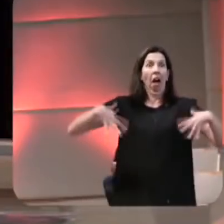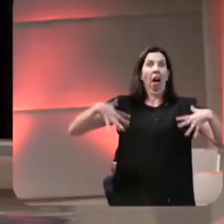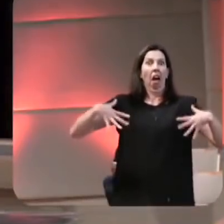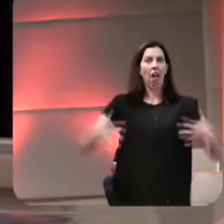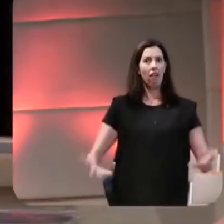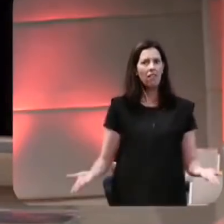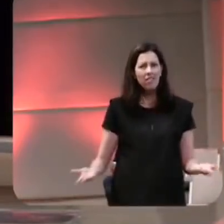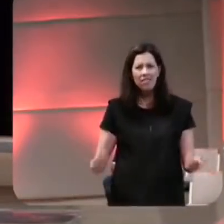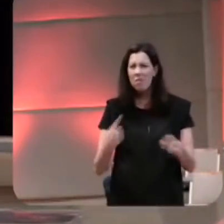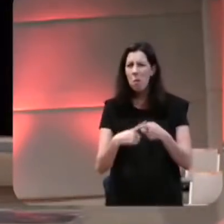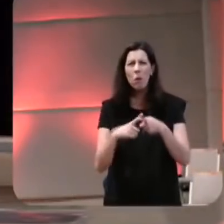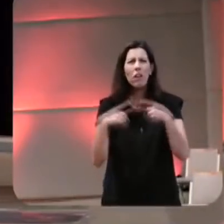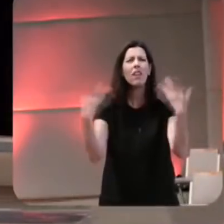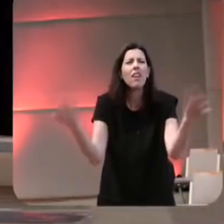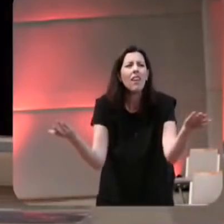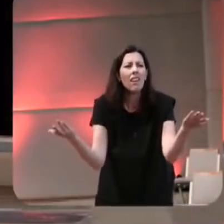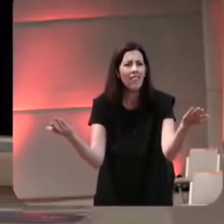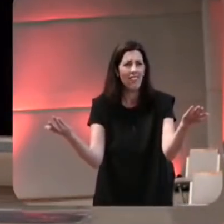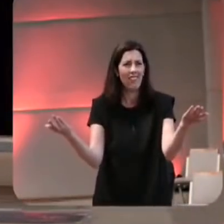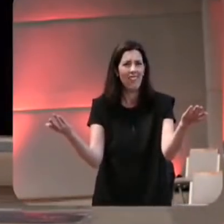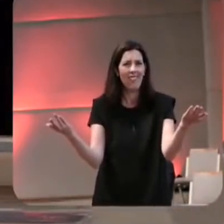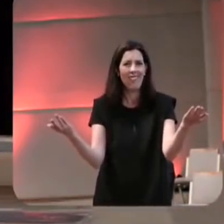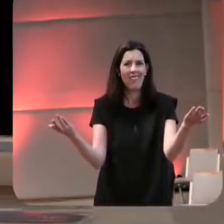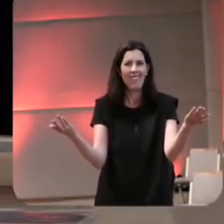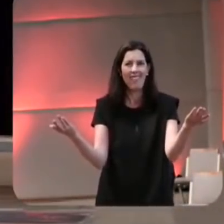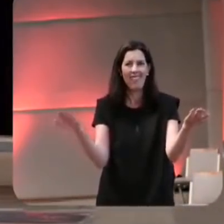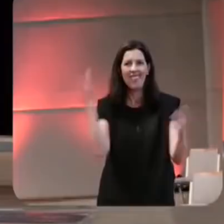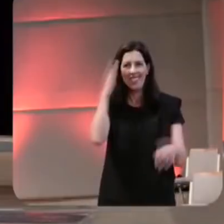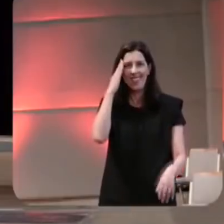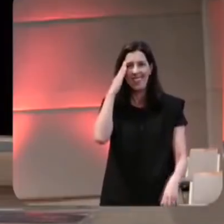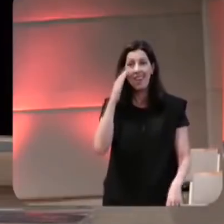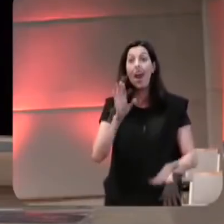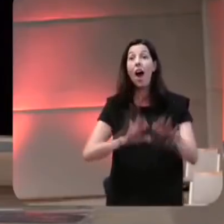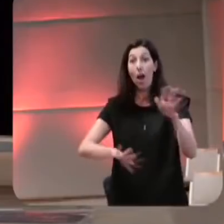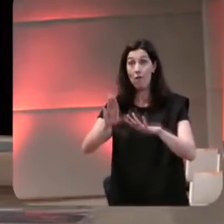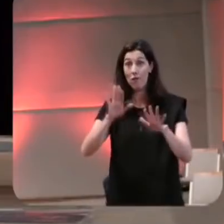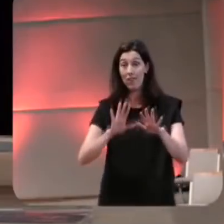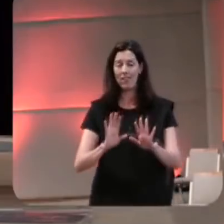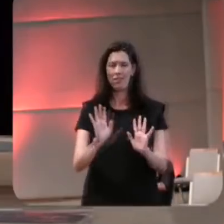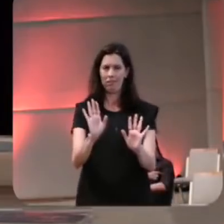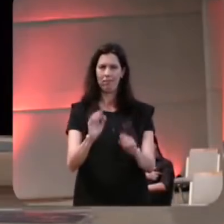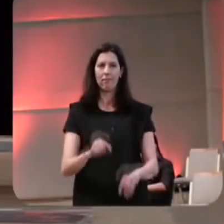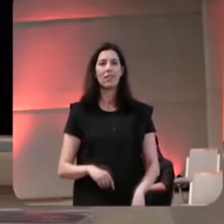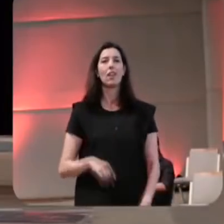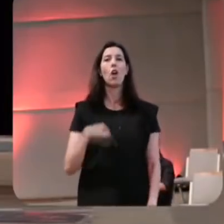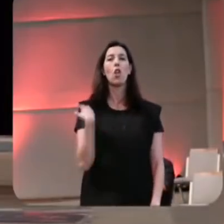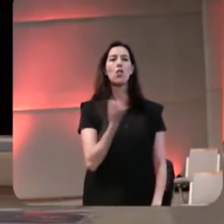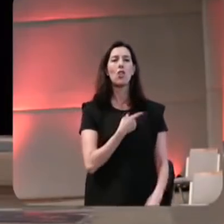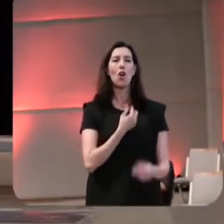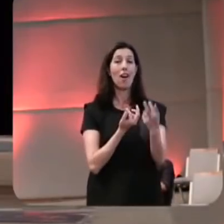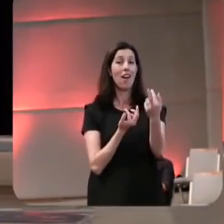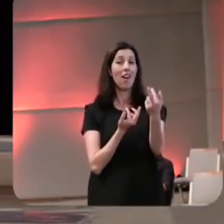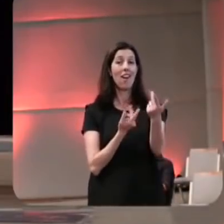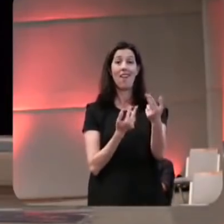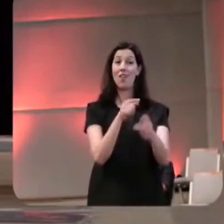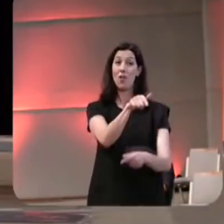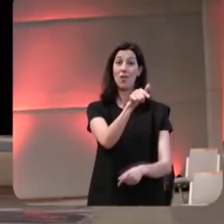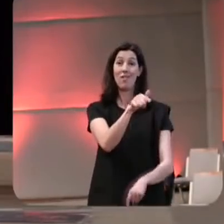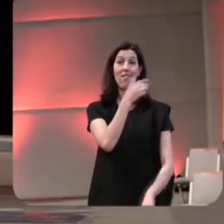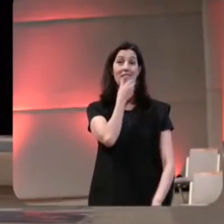vida, e fica triste. Sabe por quê? Porque ele